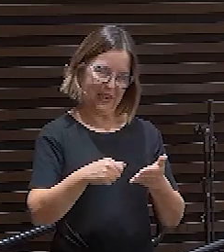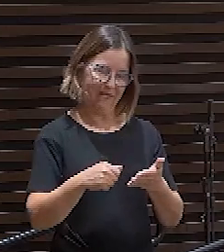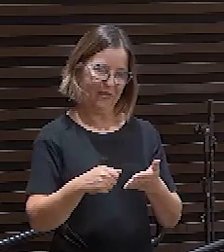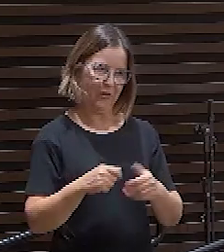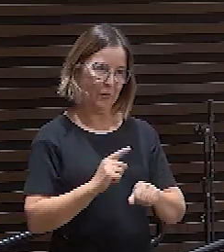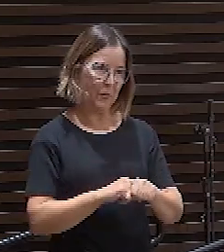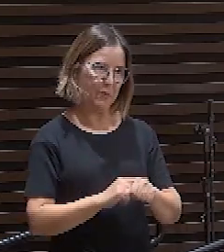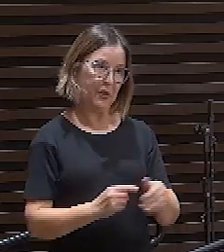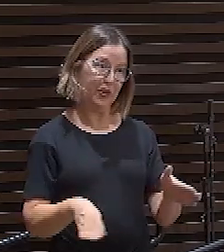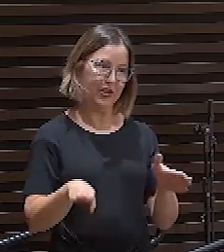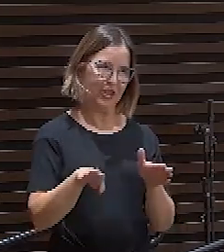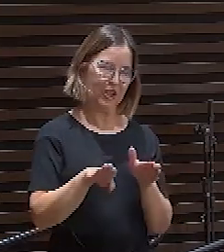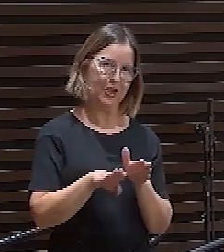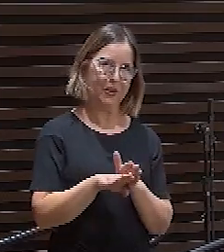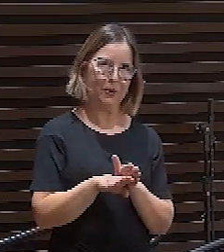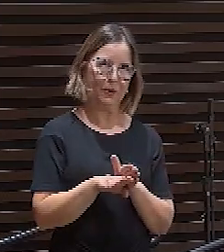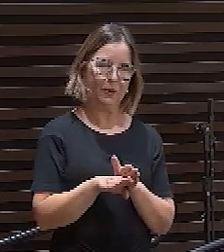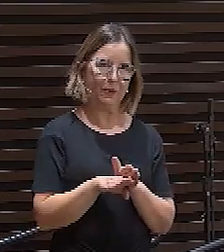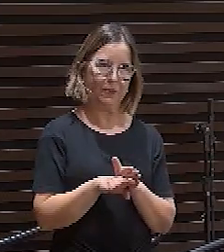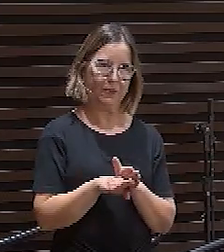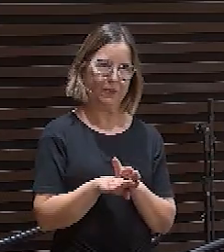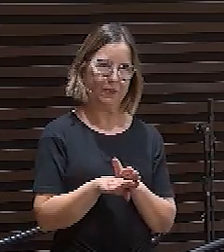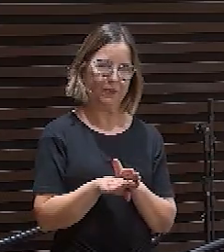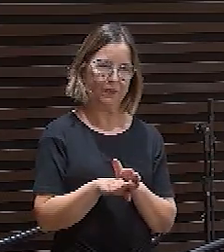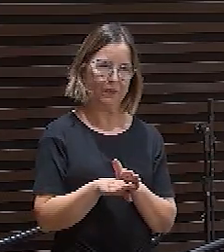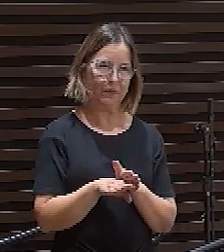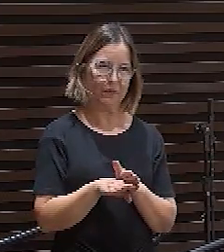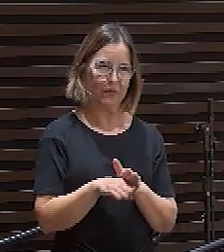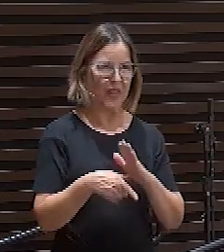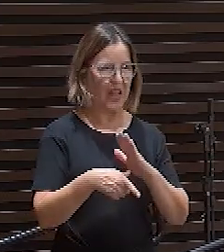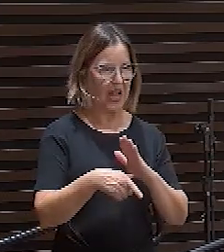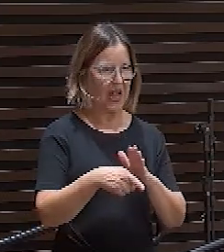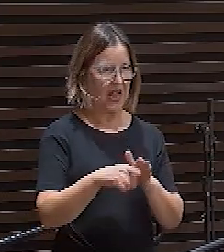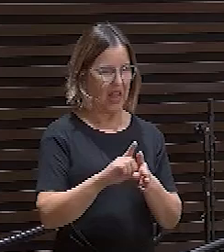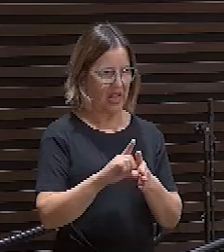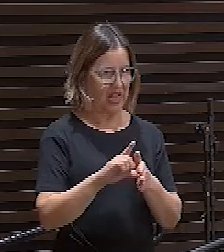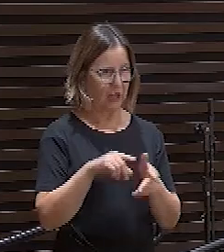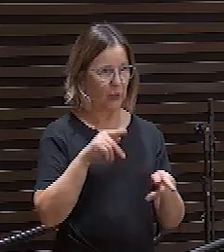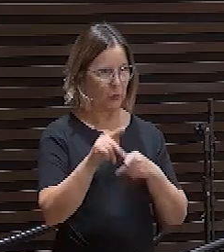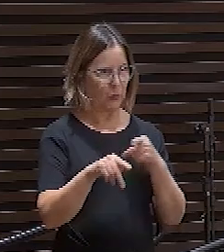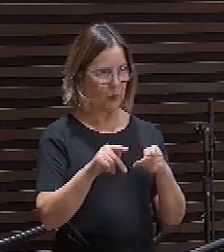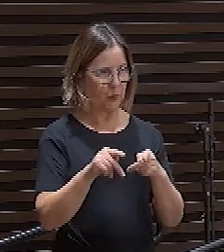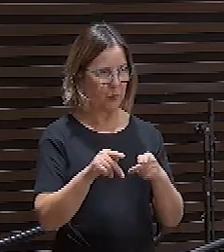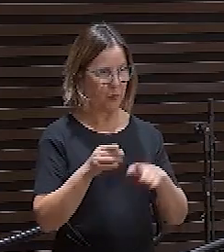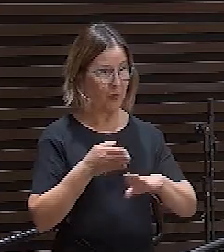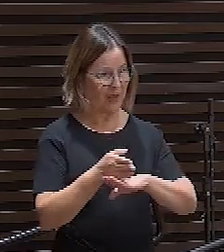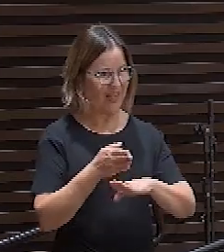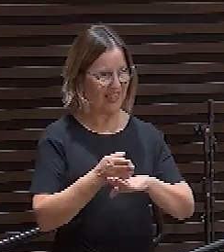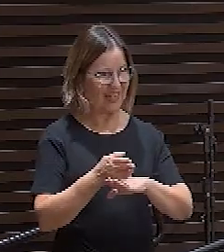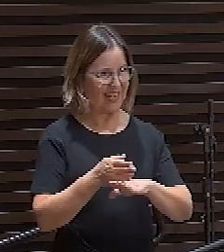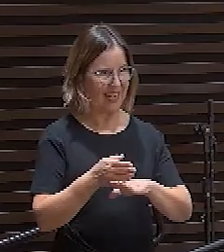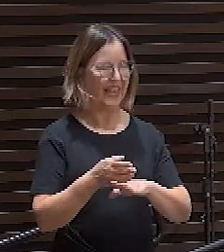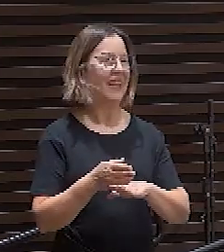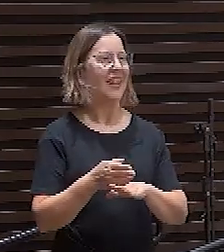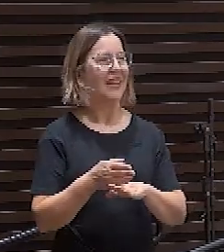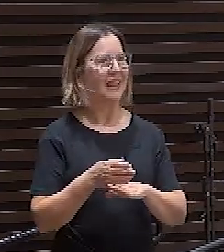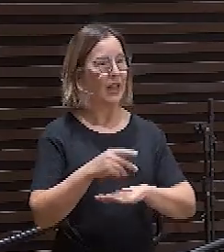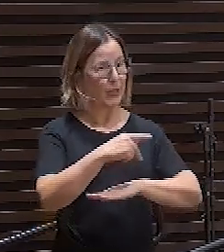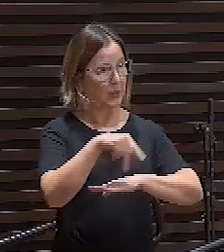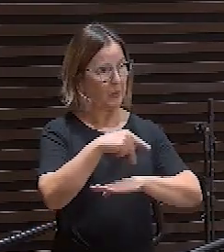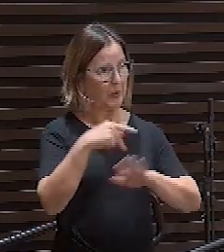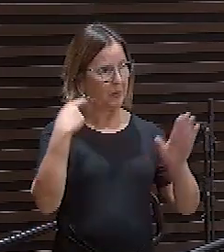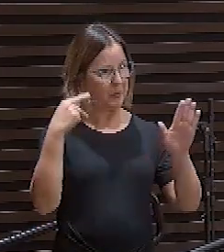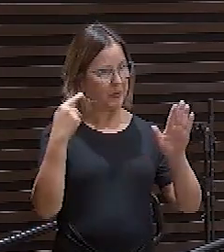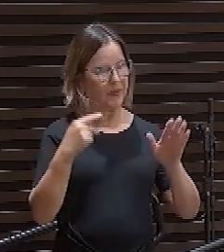para, um pouco antes do povo entrar na terra prometida, sabendo Moisés que ele não